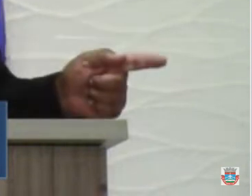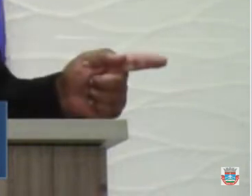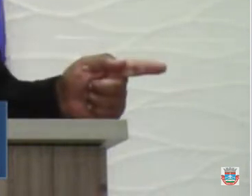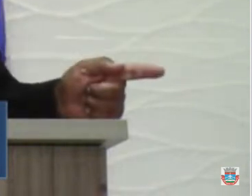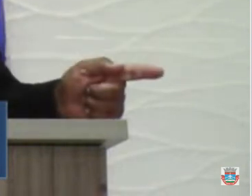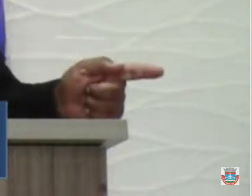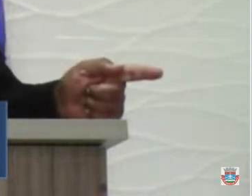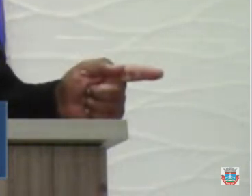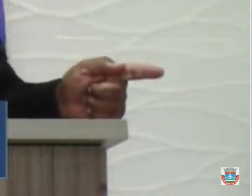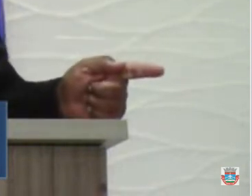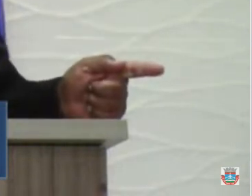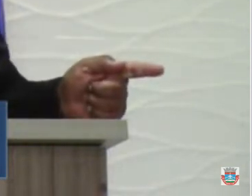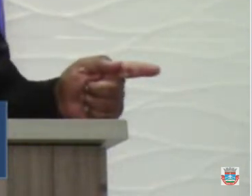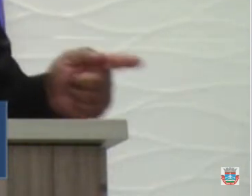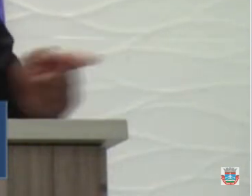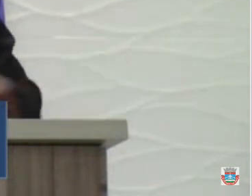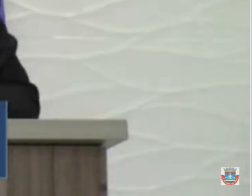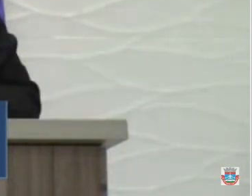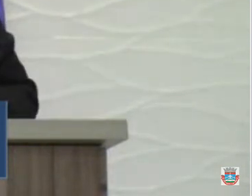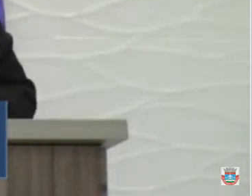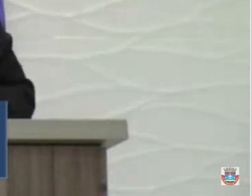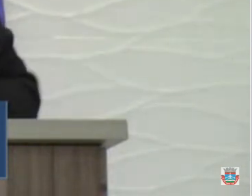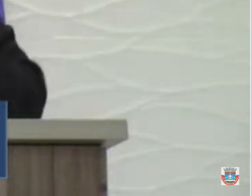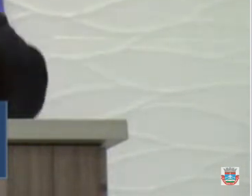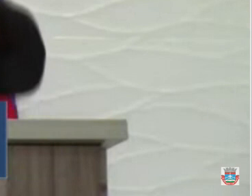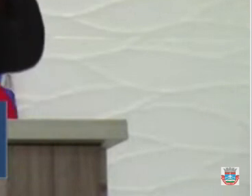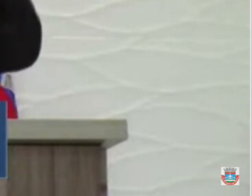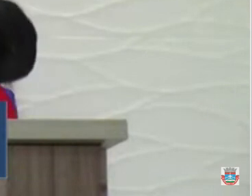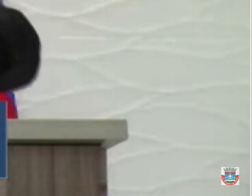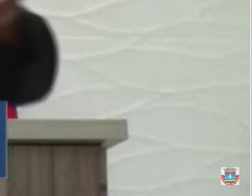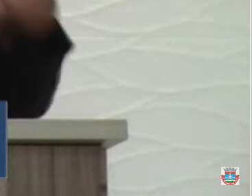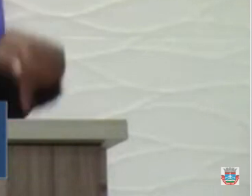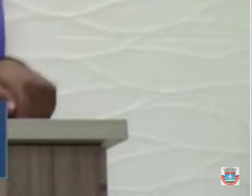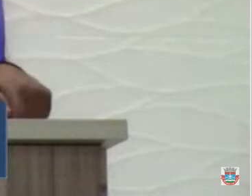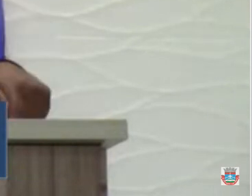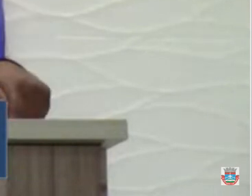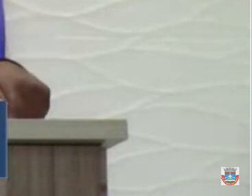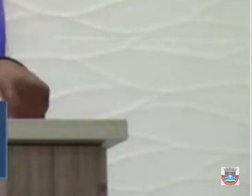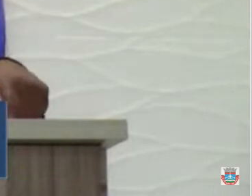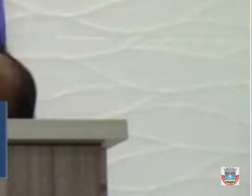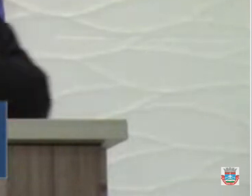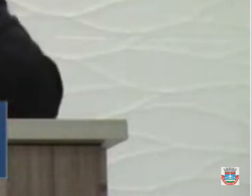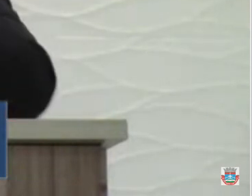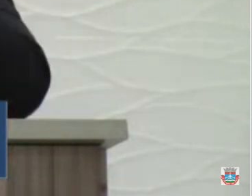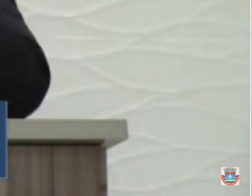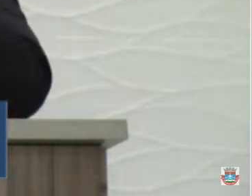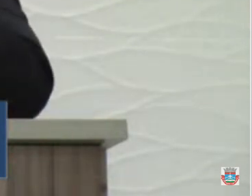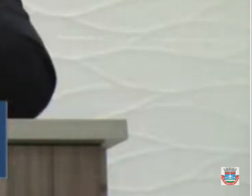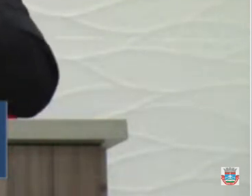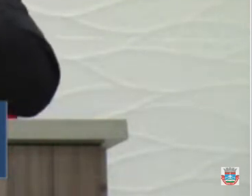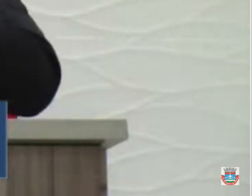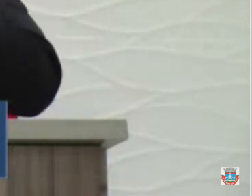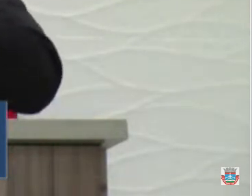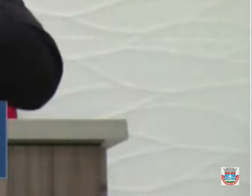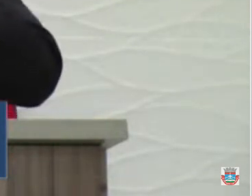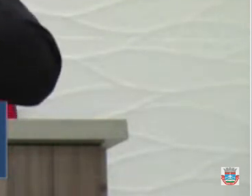continuação de Paulo Câmara. Se você votou no prefeito, votou para ele ser melhor do que o que estava. Se você um dia votou em mim